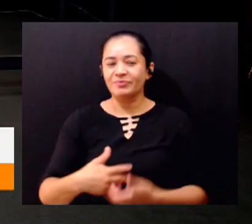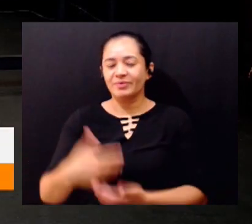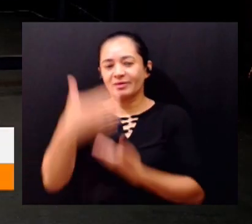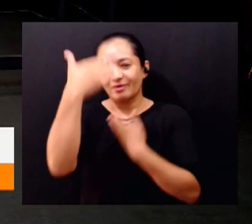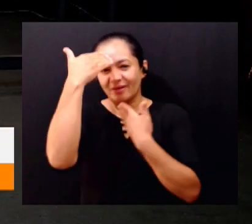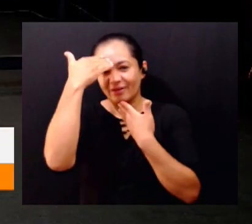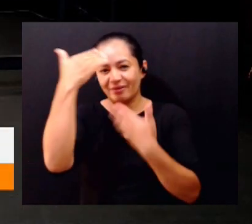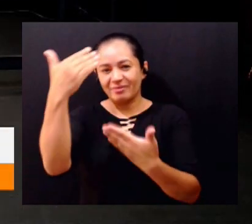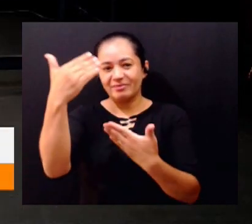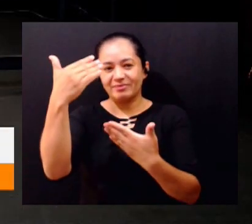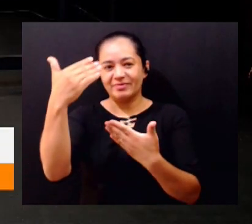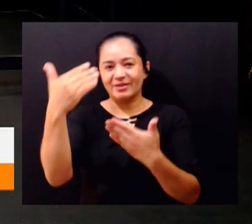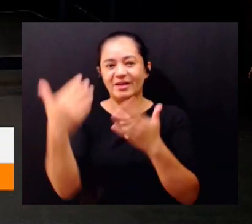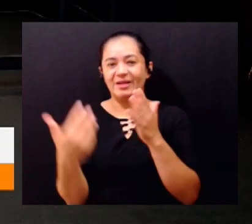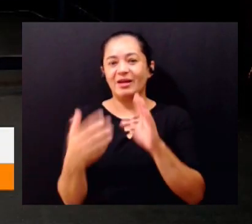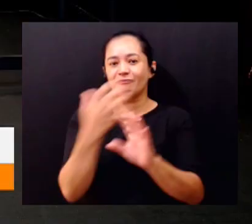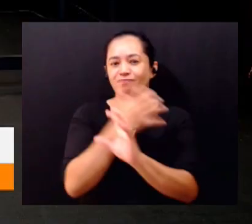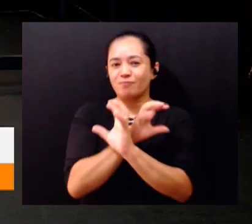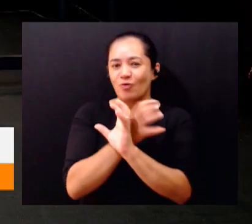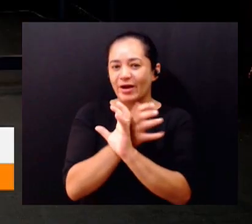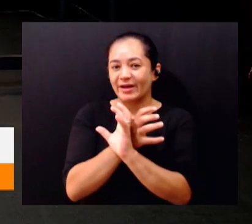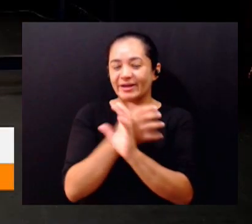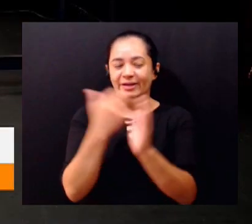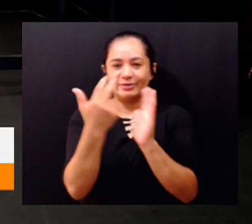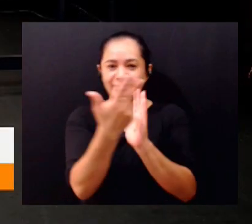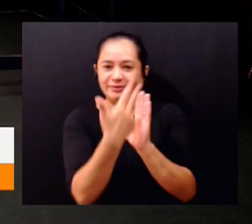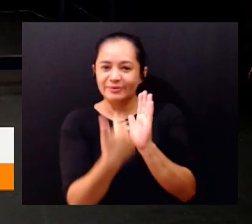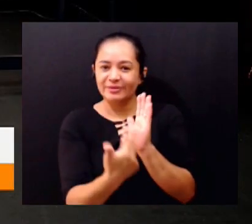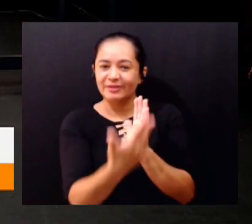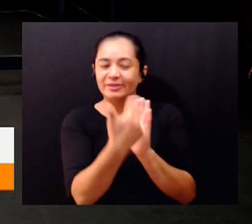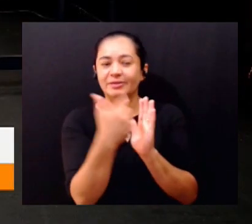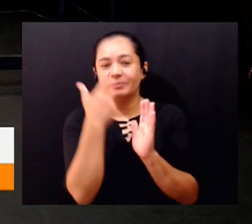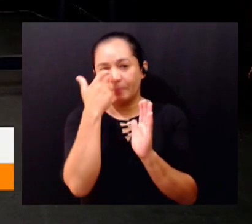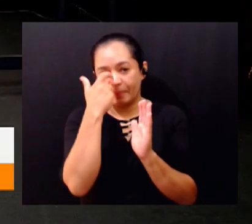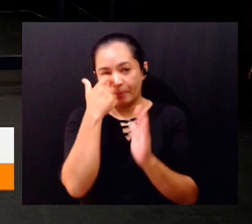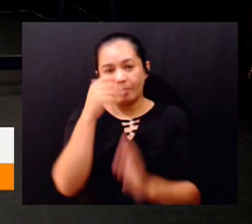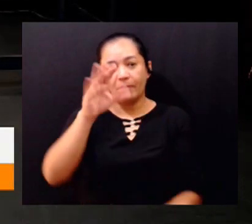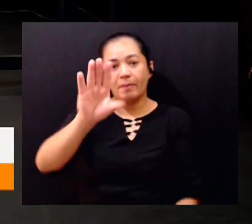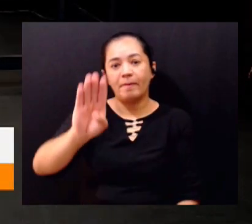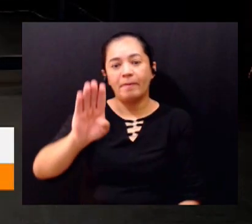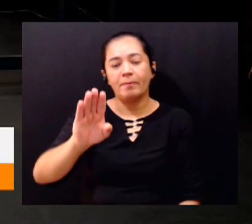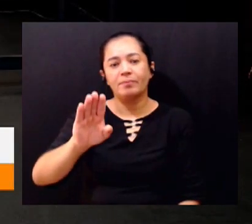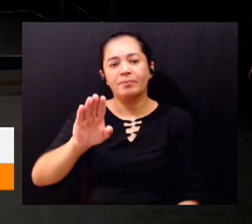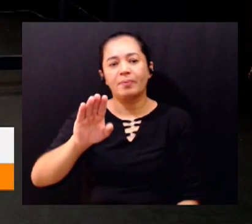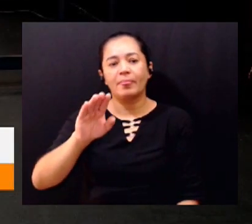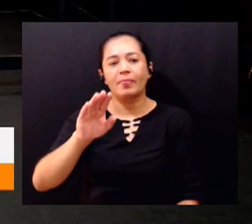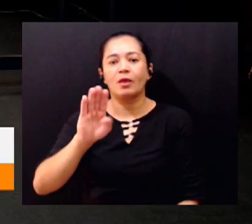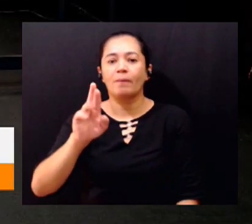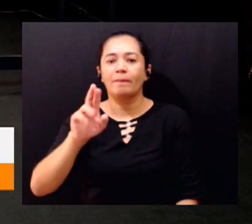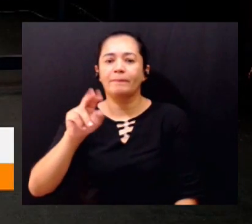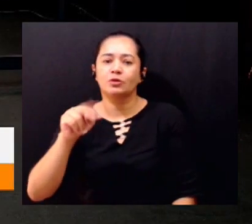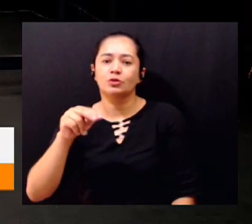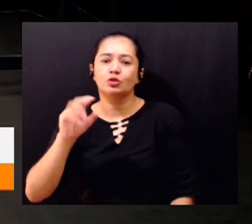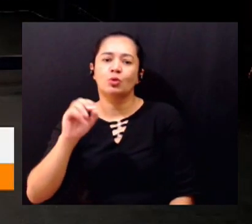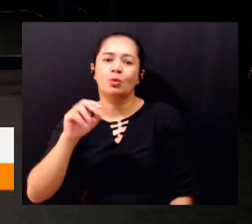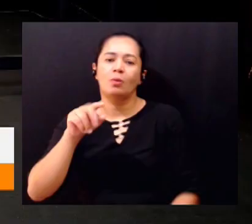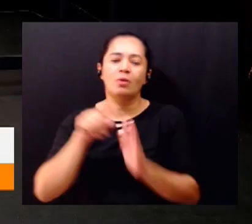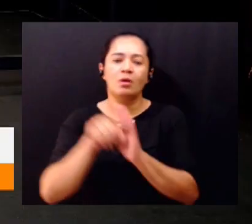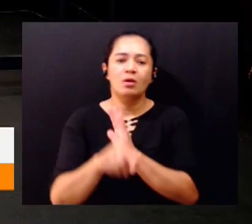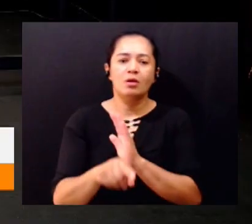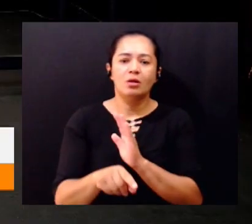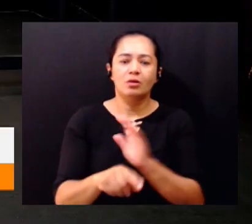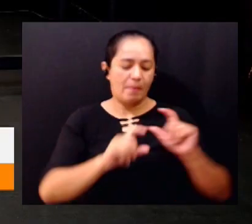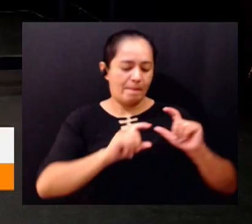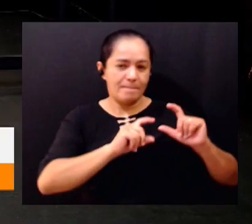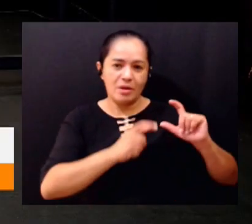bem legal. Mas olha só, pra você, Bira, Bruno Martins, do Taquaral. Os quadrinhos já foram um dos principais